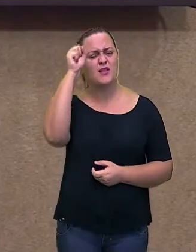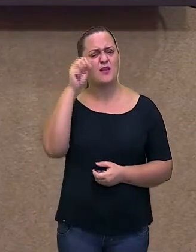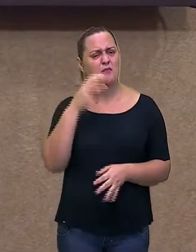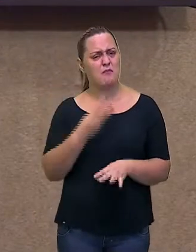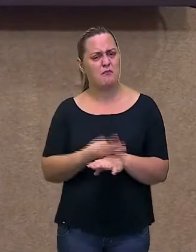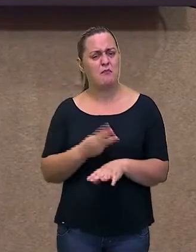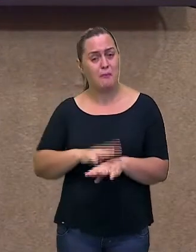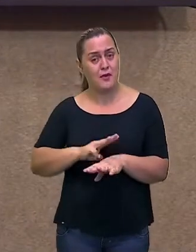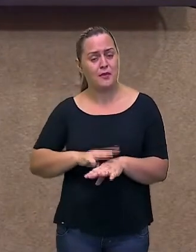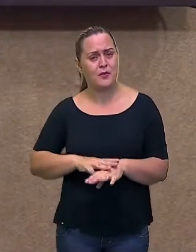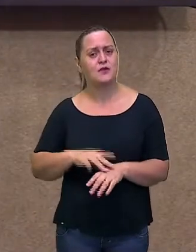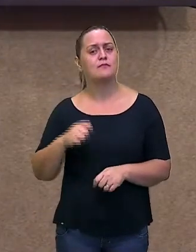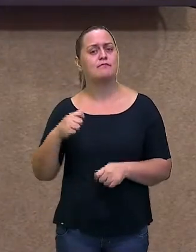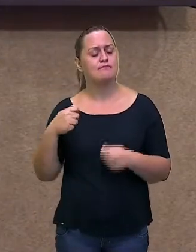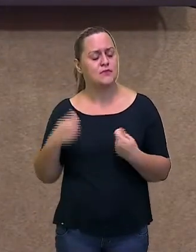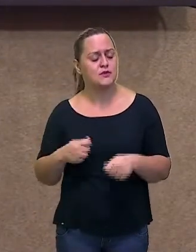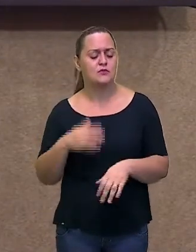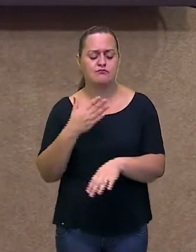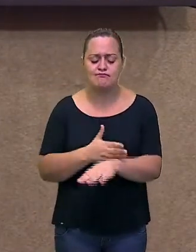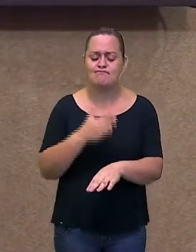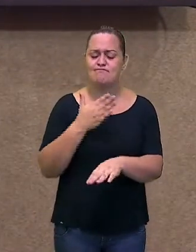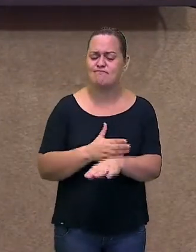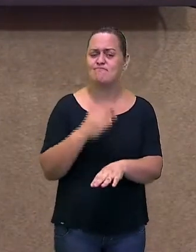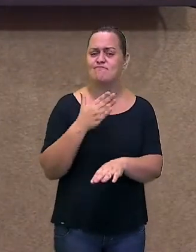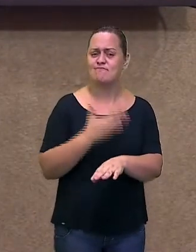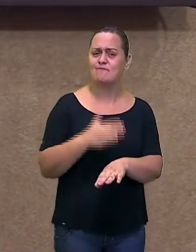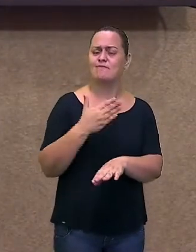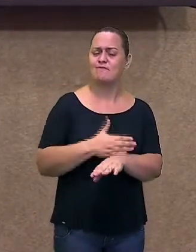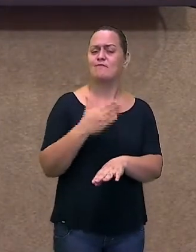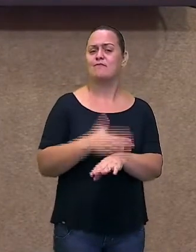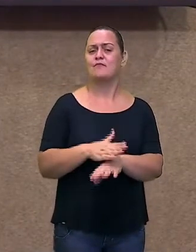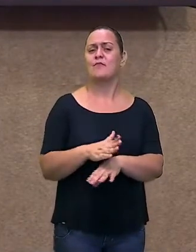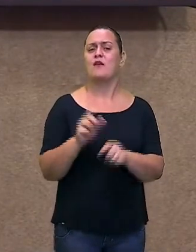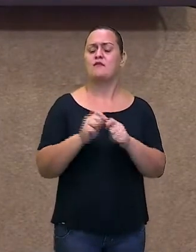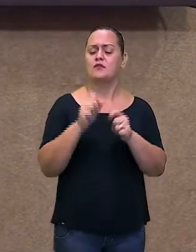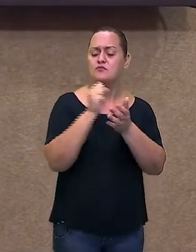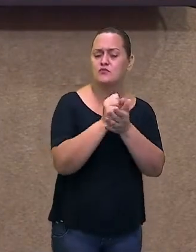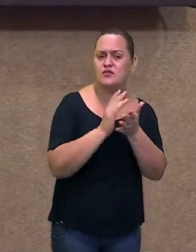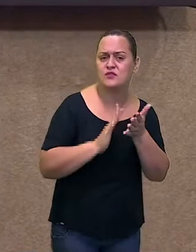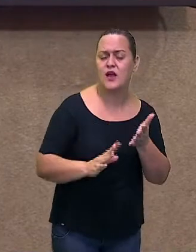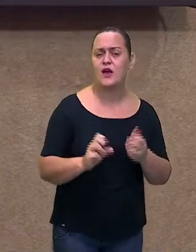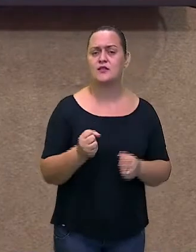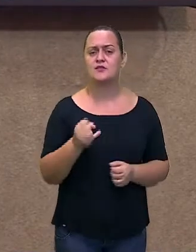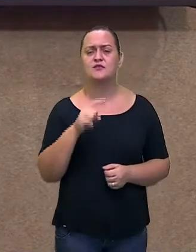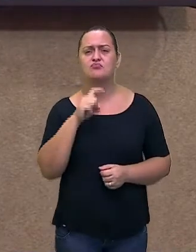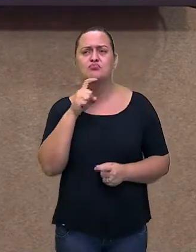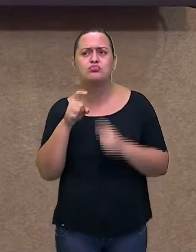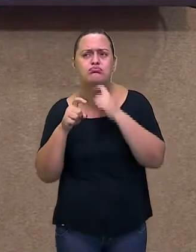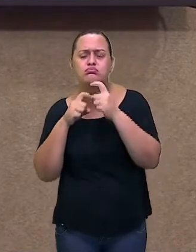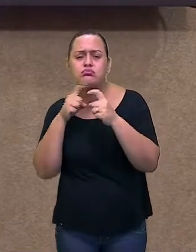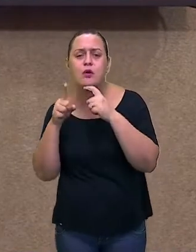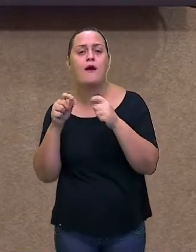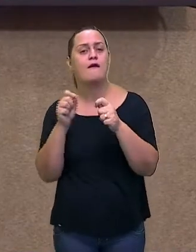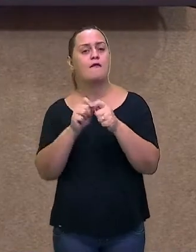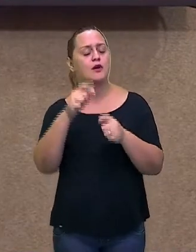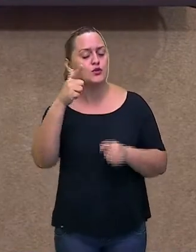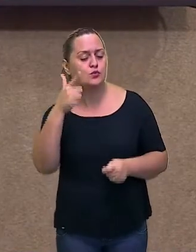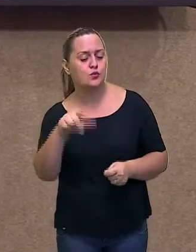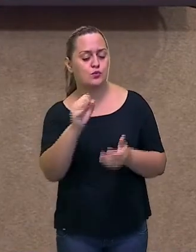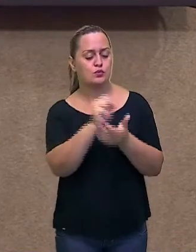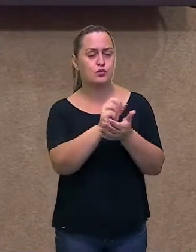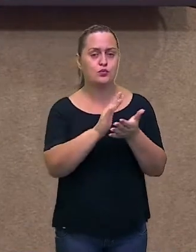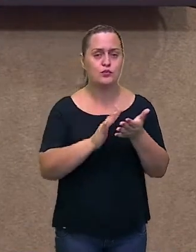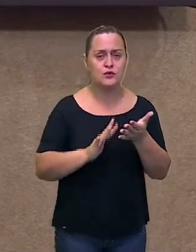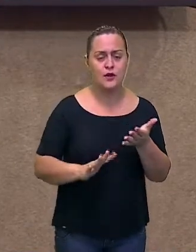praticar não adianta tem que fazer atividades ficou em dúvida faz outra atividade e assim você vai tá